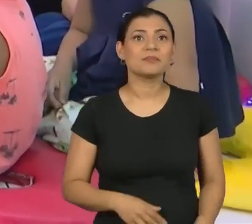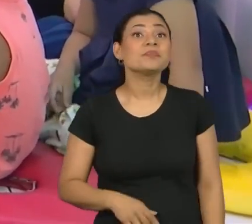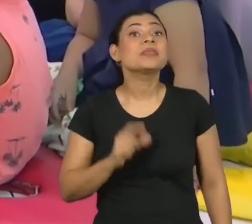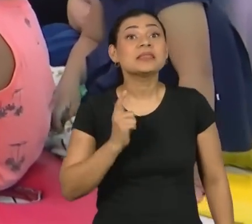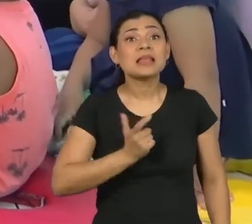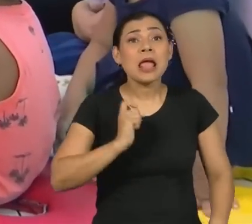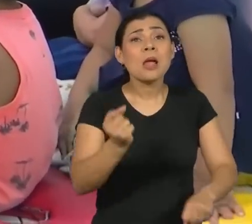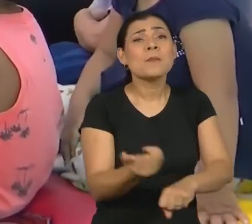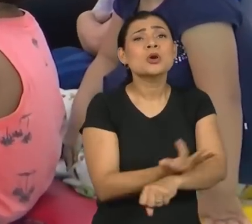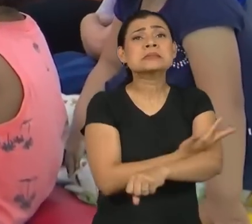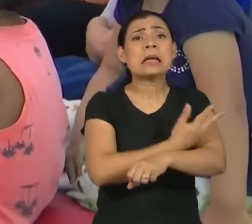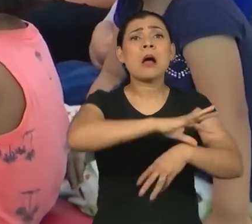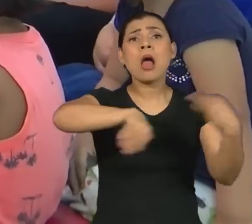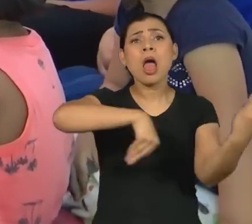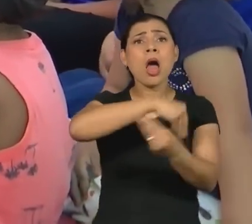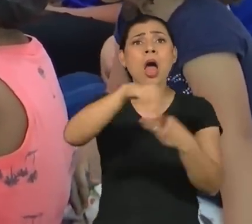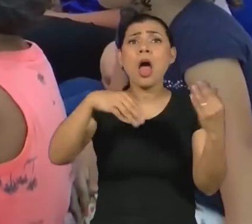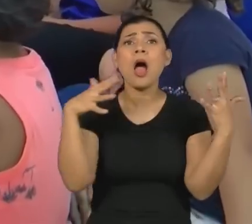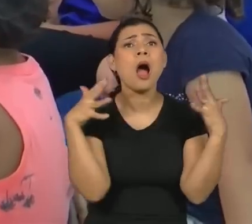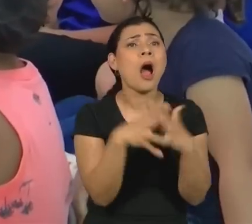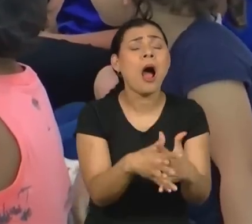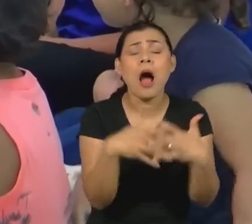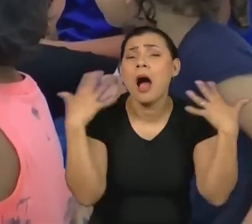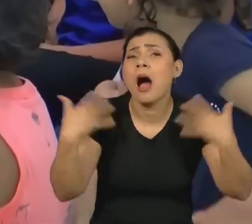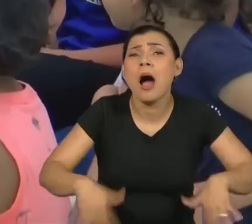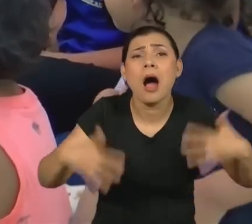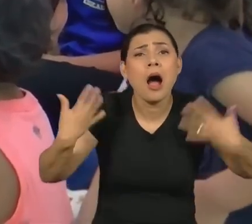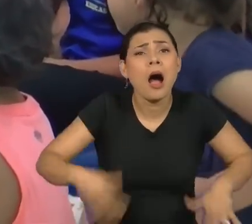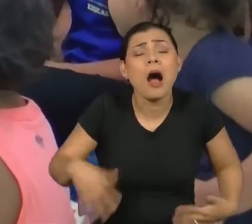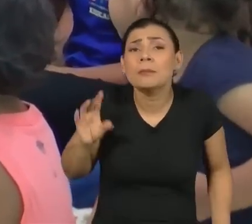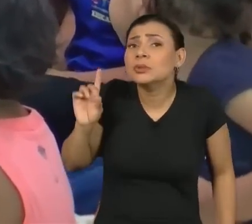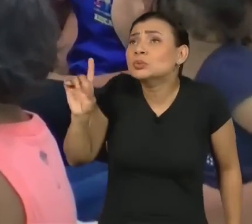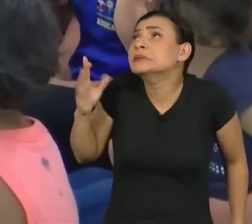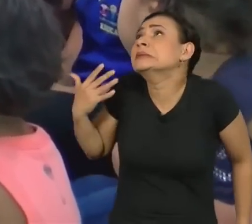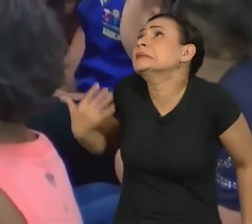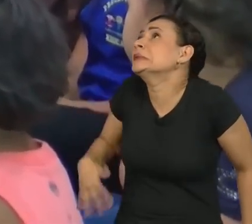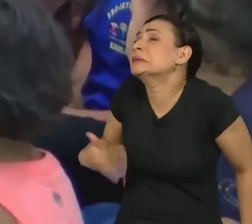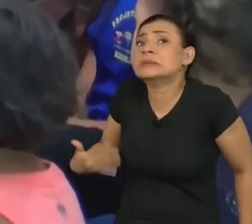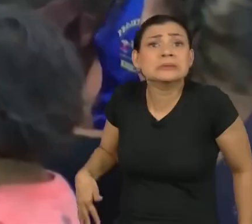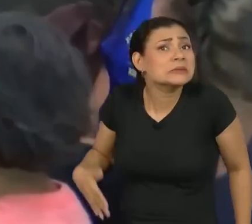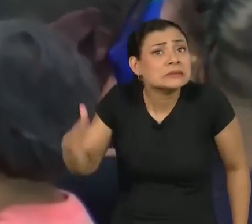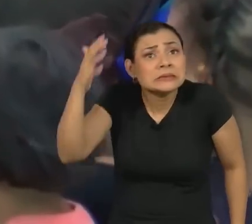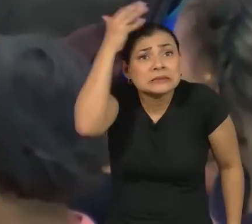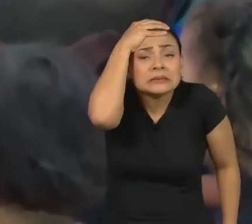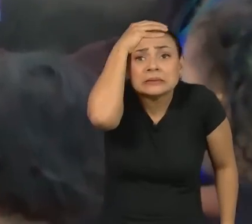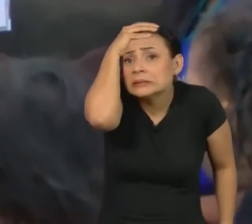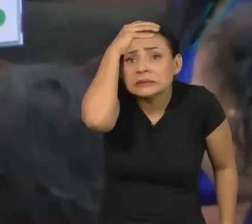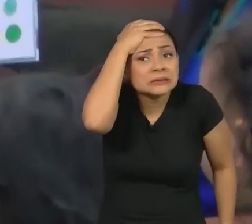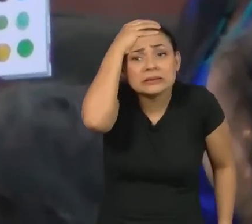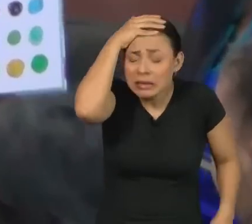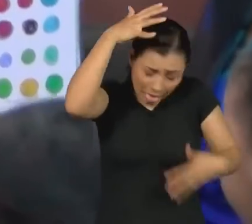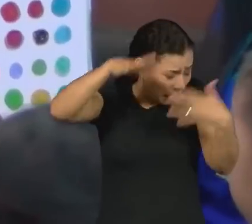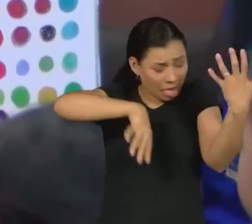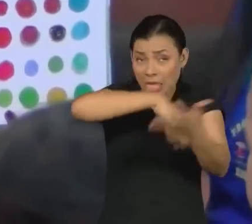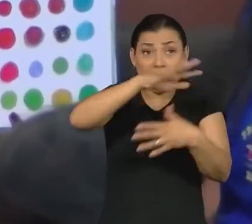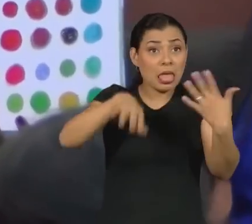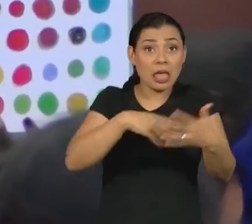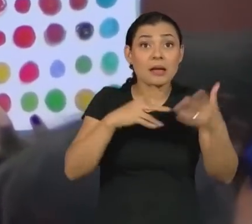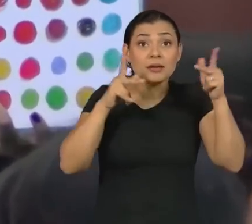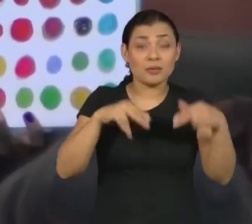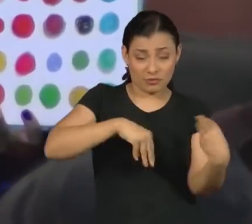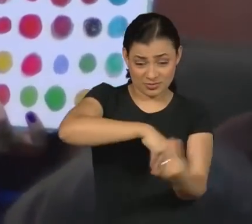de emoções misturadas. Meu Deus, o monstrinho deu uma atrapalhada, igual aqui no pote,